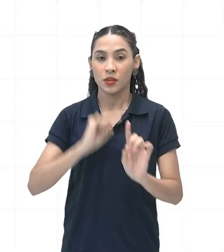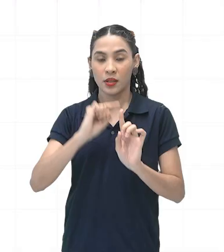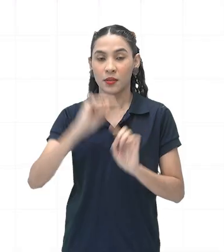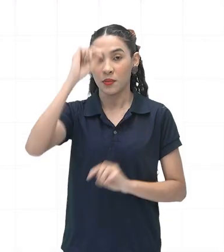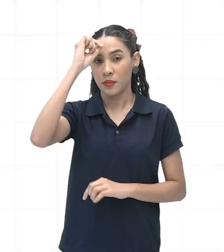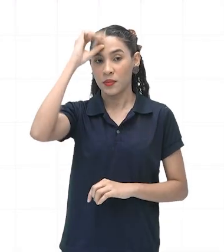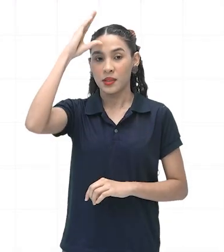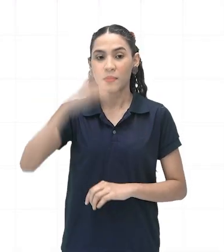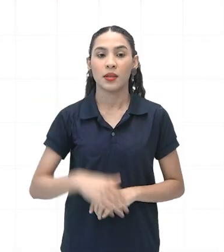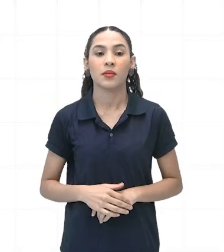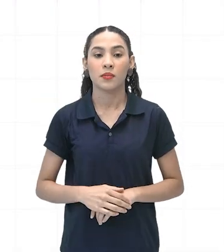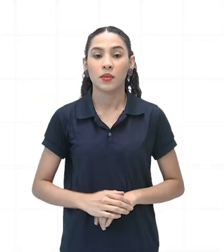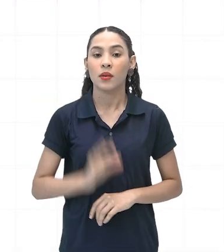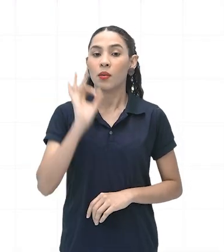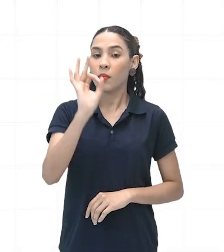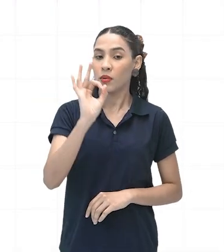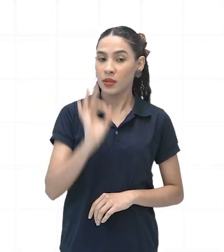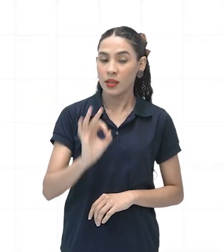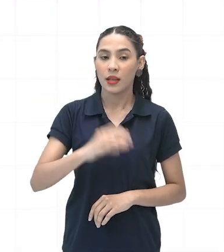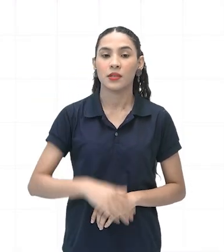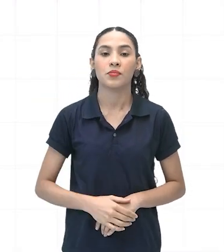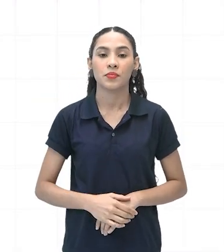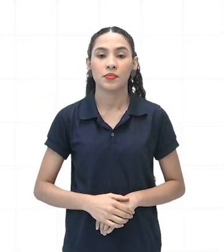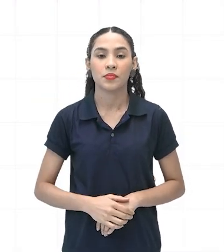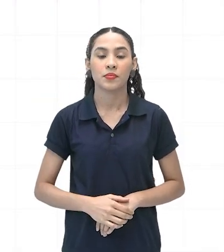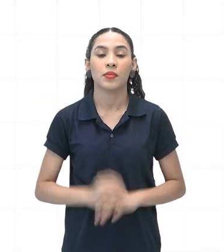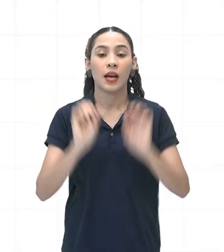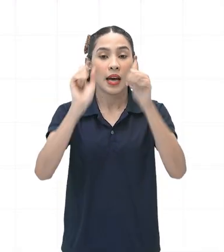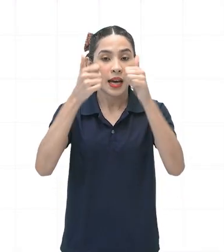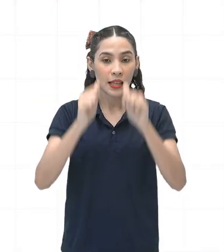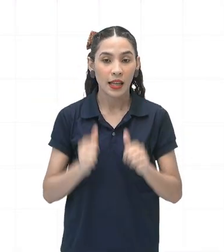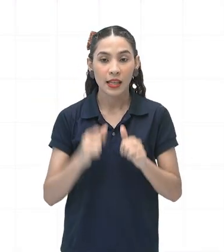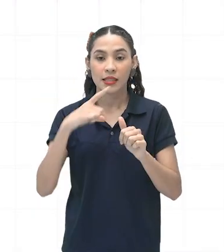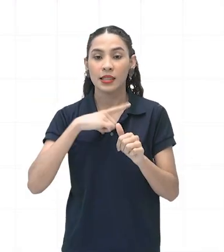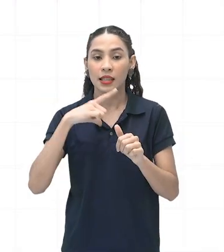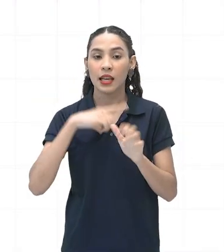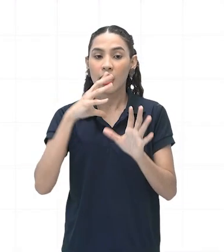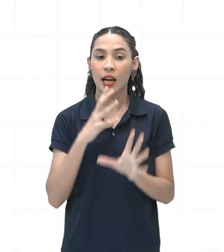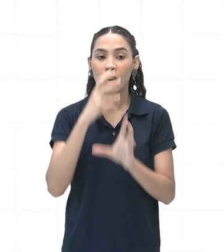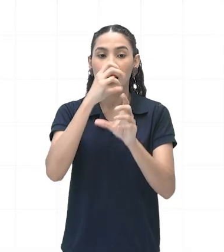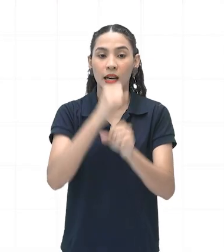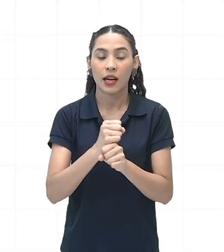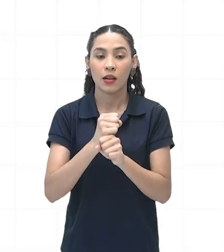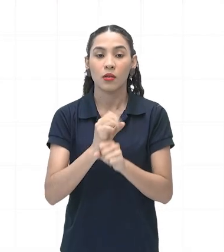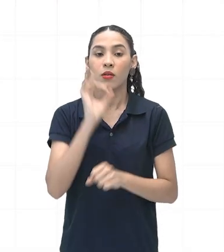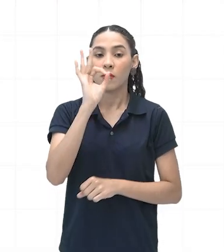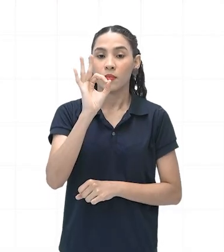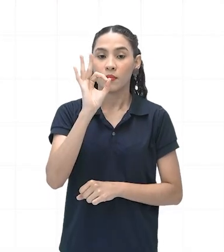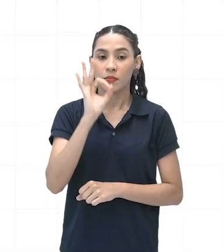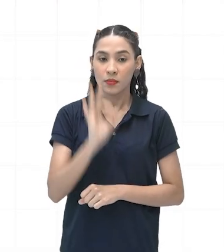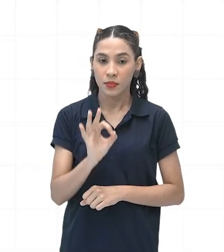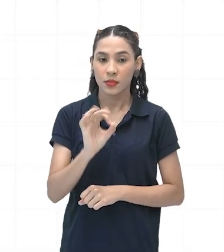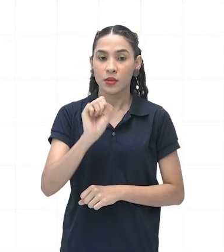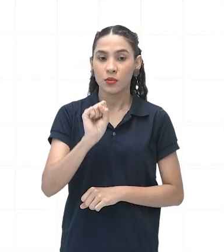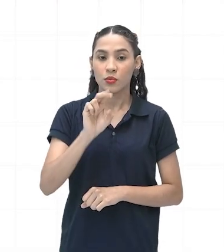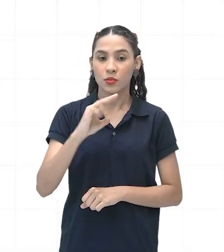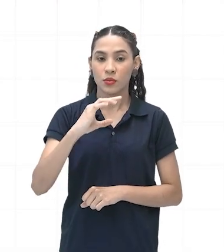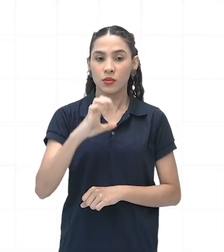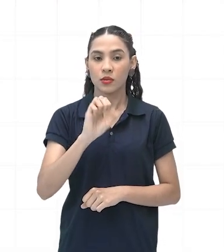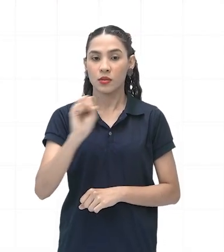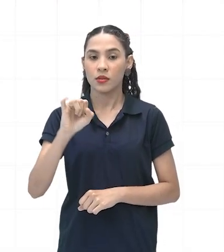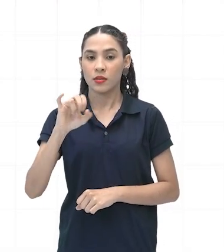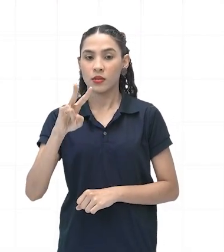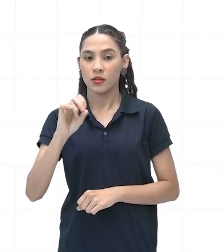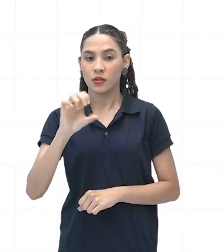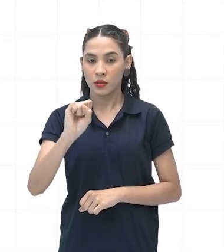59, o objeto de conhecimento, porcentagens, problemas que envolvam cálculo de